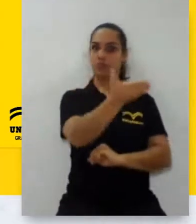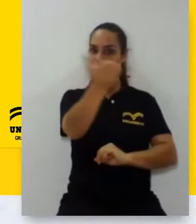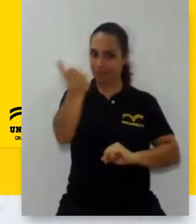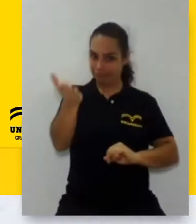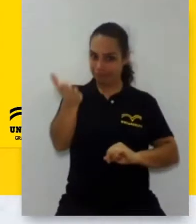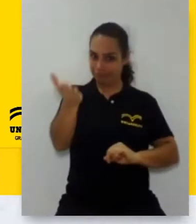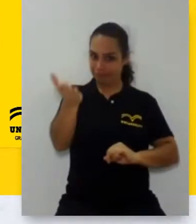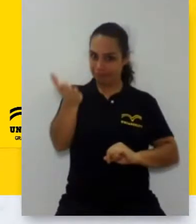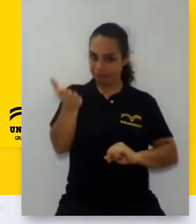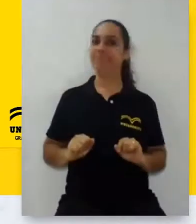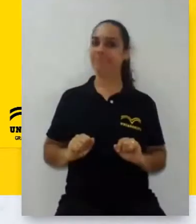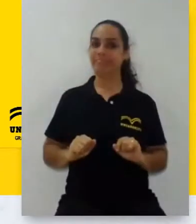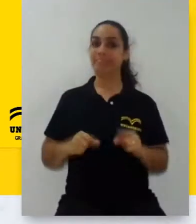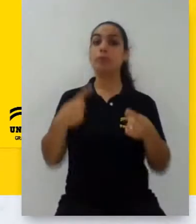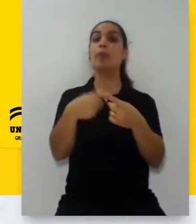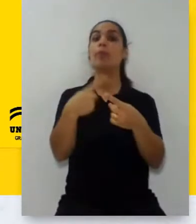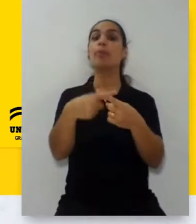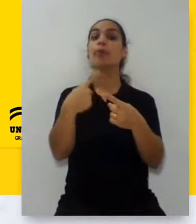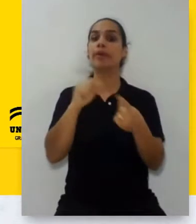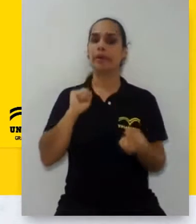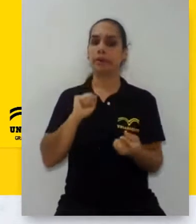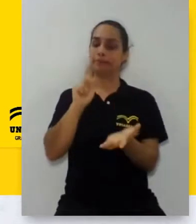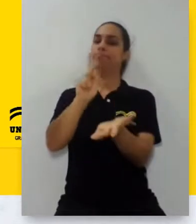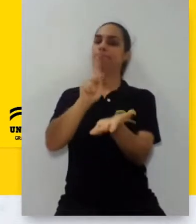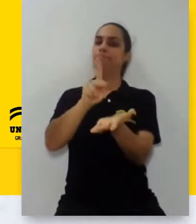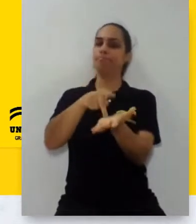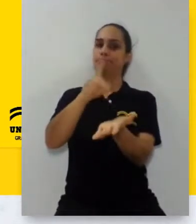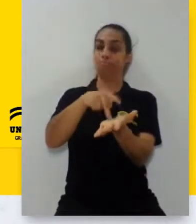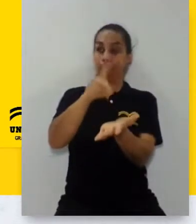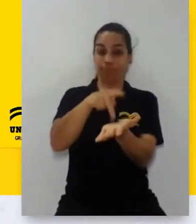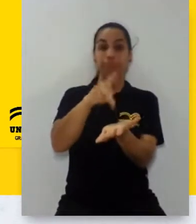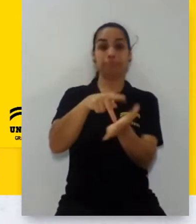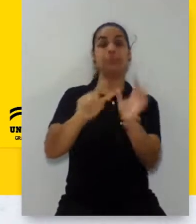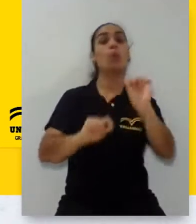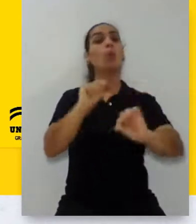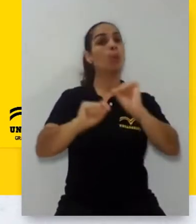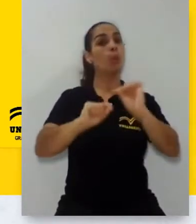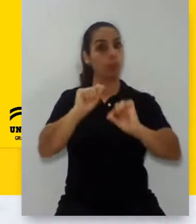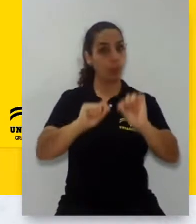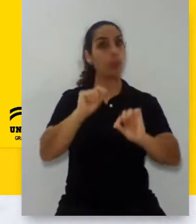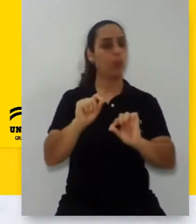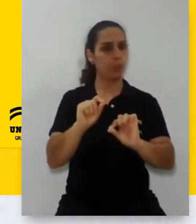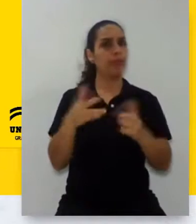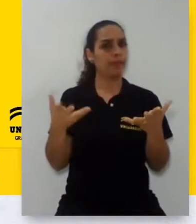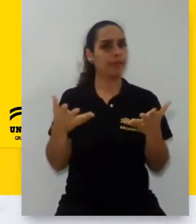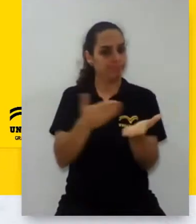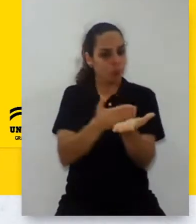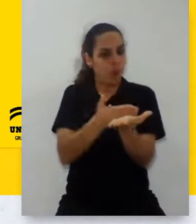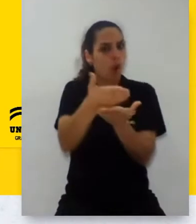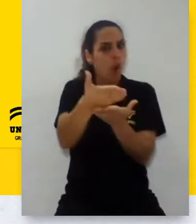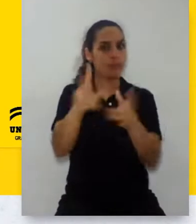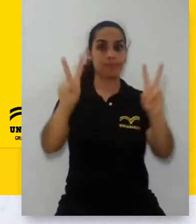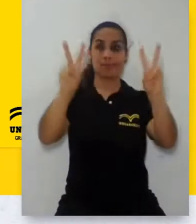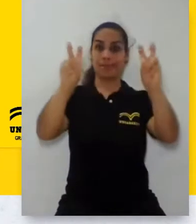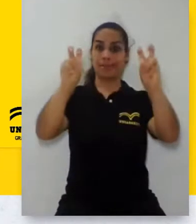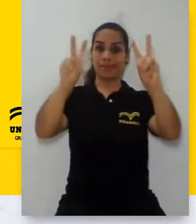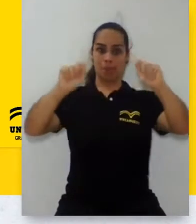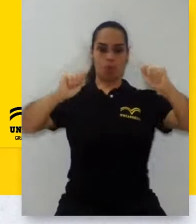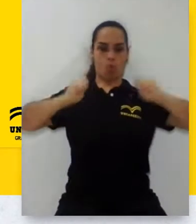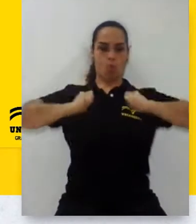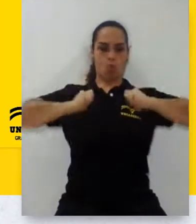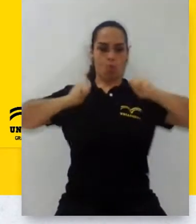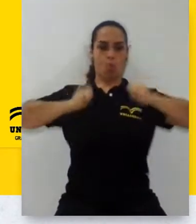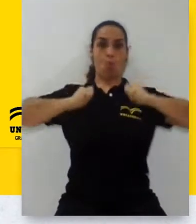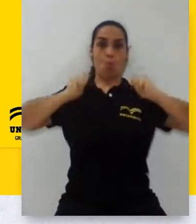verdade, nós vamos começando a falar sobre o sedentarismo, e eu trago para vocês esse mapa mundial do